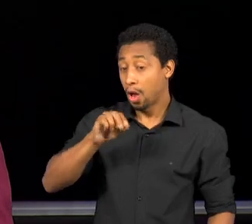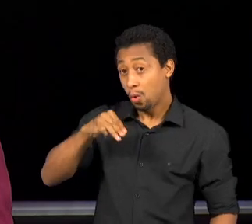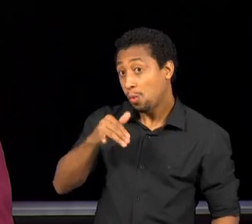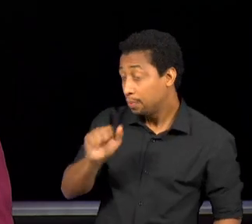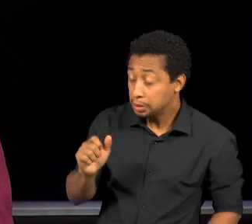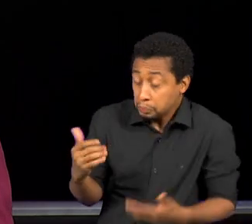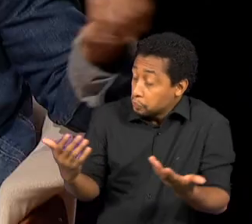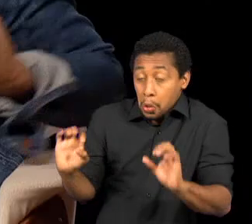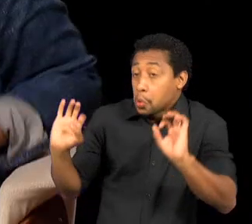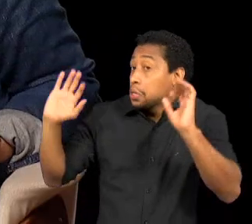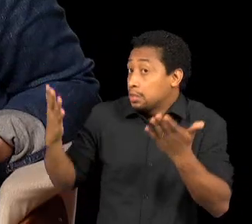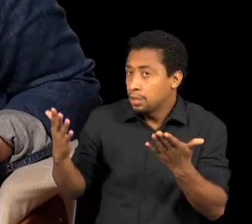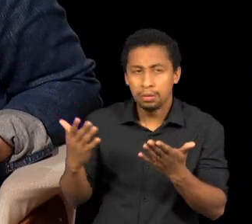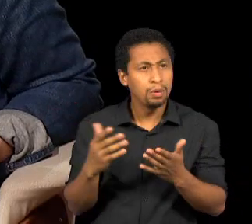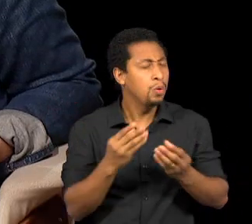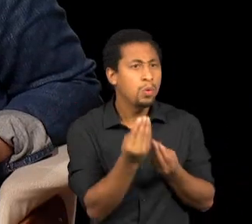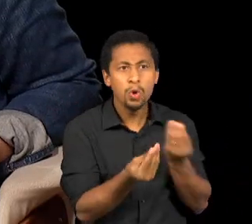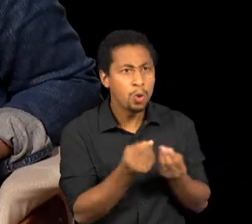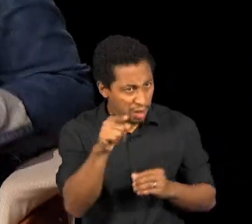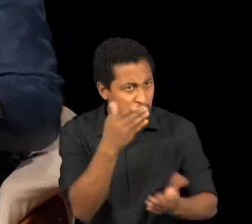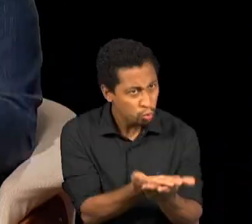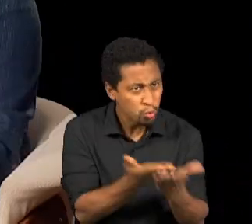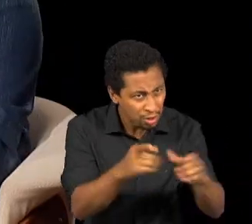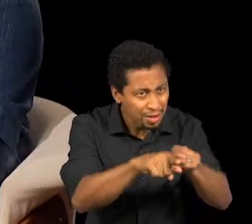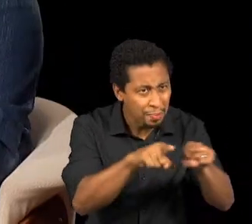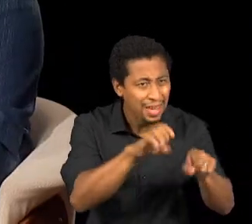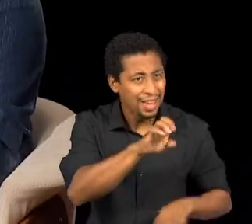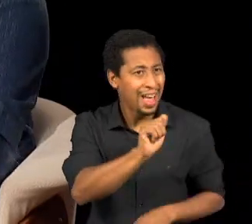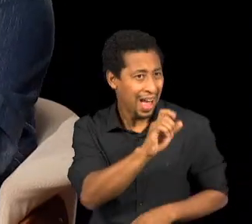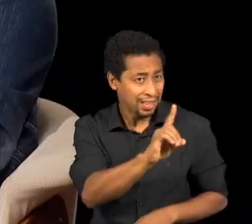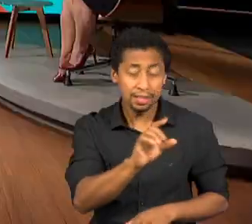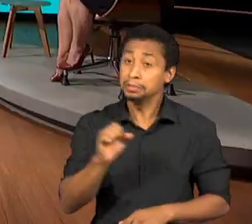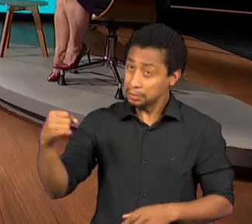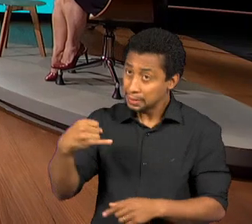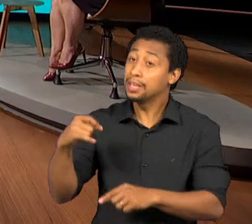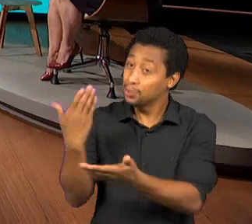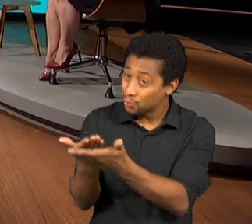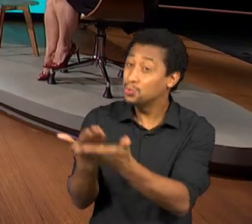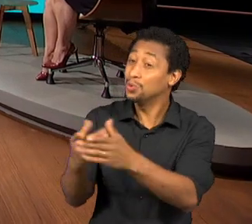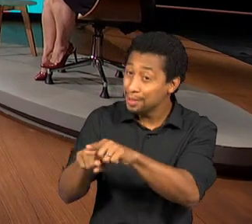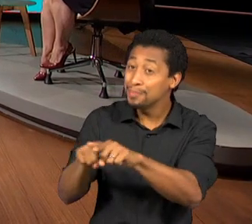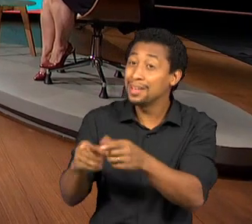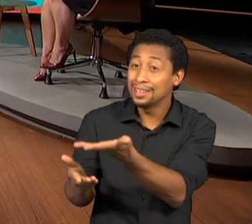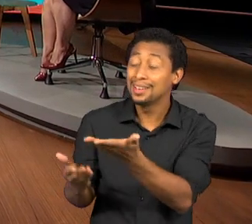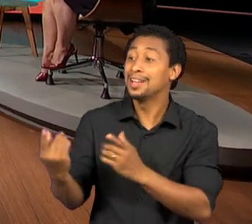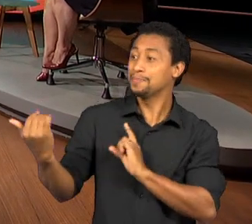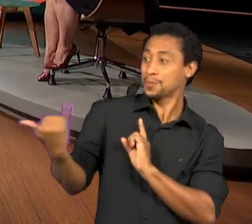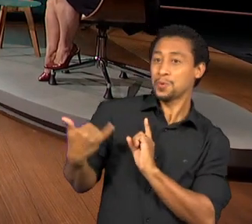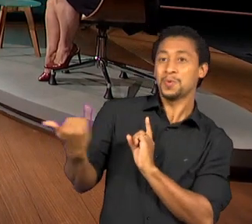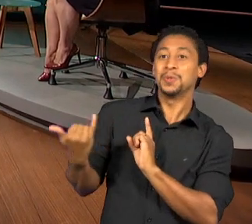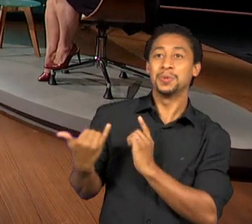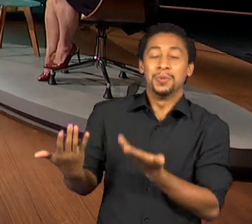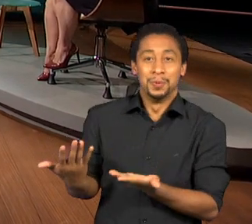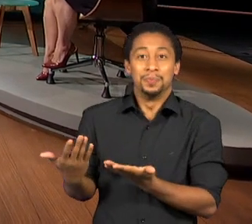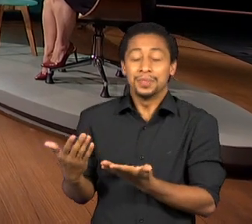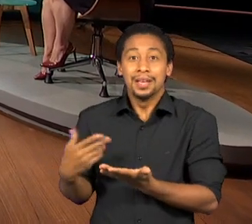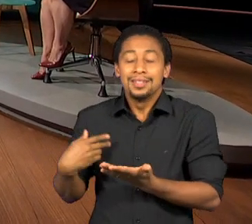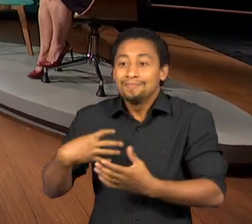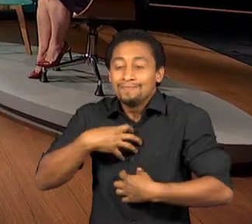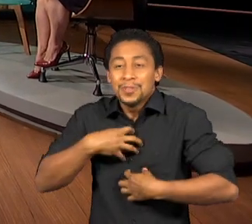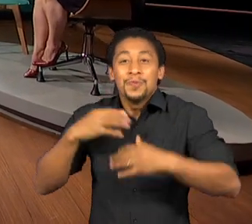fez EAD, né? Ele fez IAD. Aí que ele me contou que ele fez IAD e que ele estava muito feliz de ver que